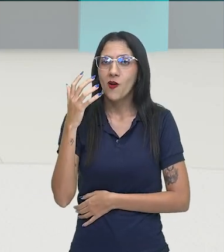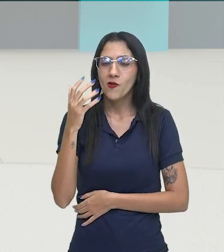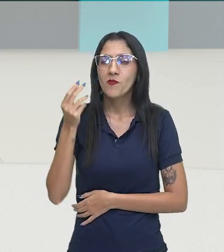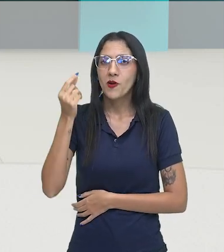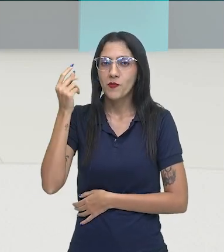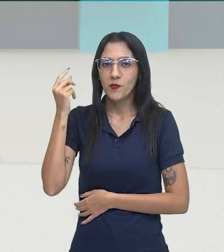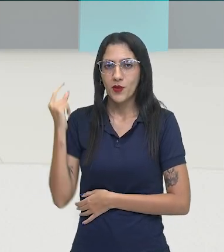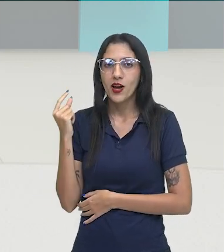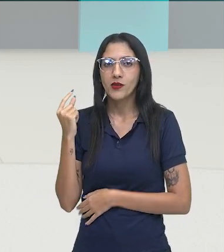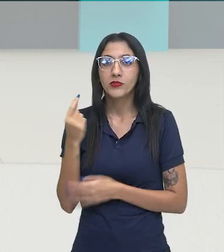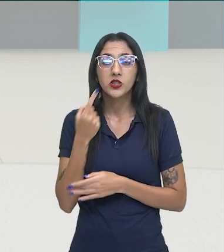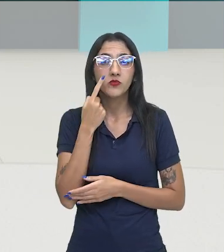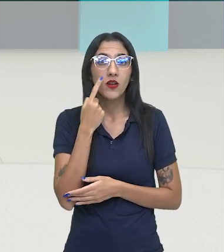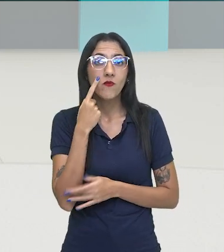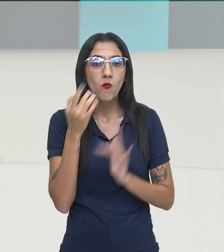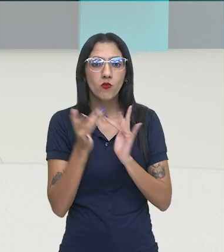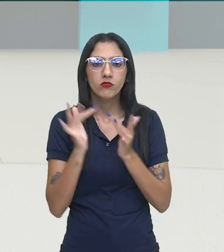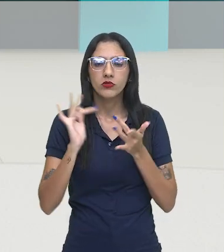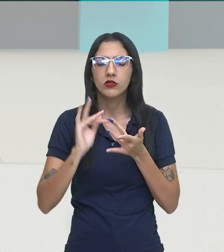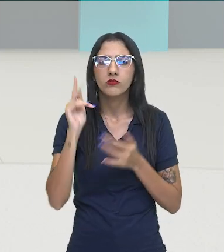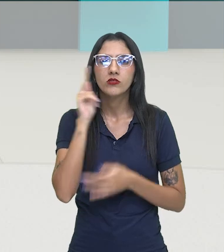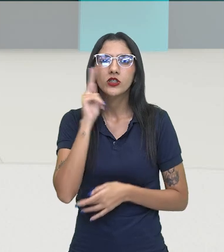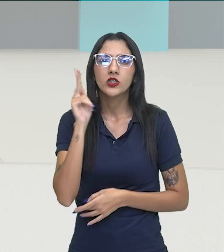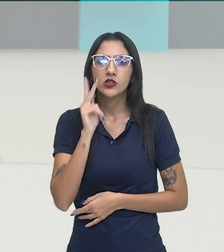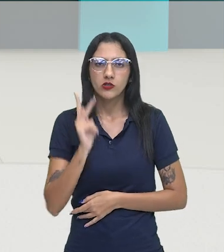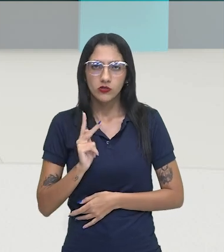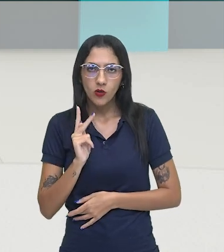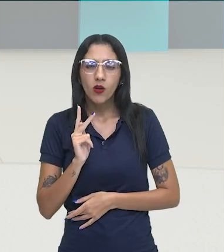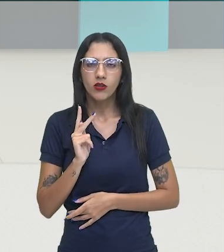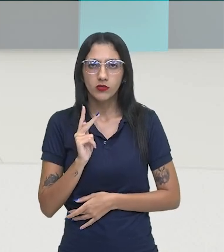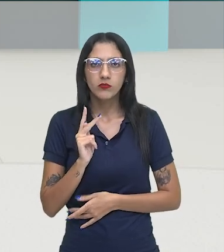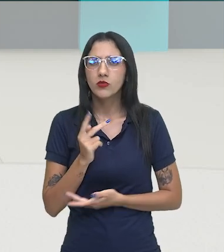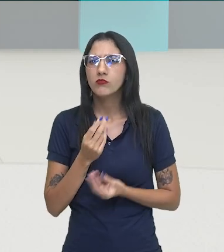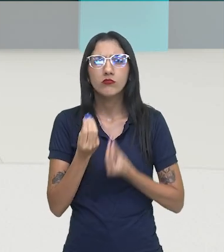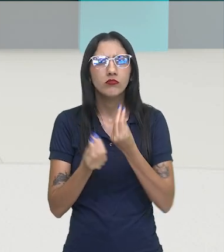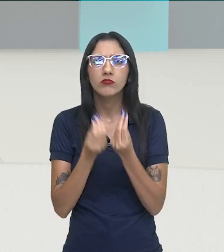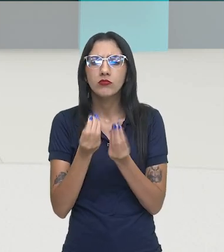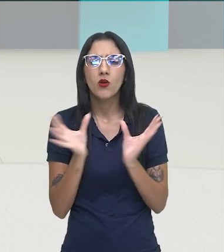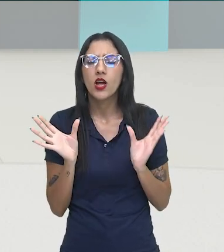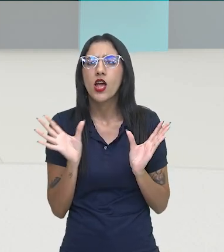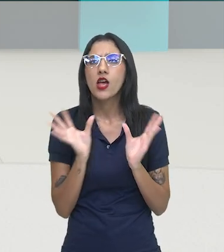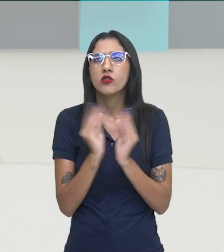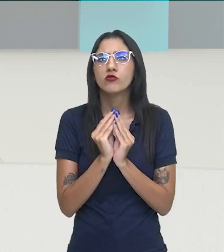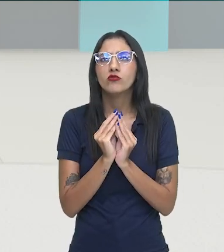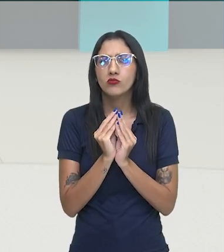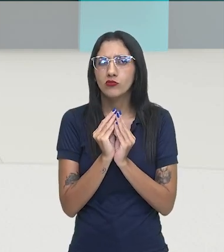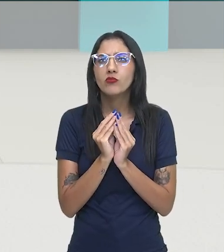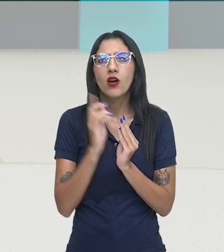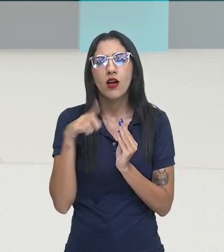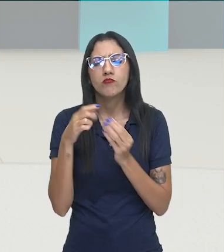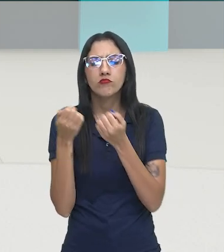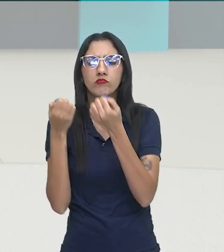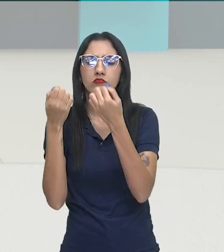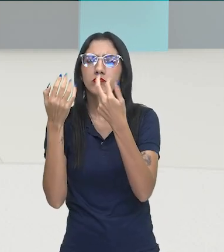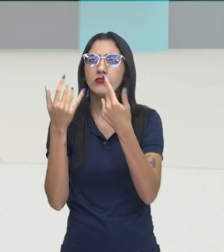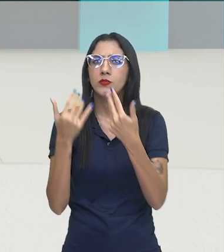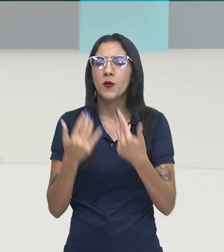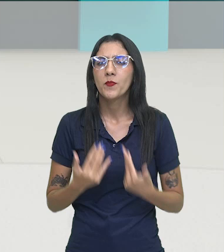que nós chamamos de contexto histórico, né, de forma resumida, ela vai falar um pouco